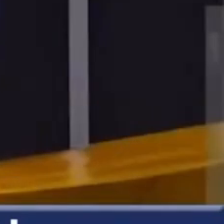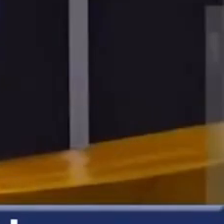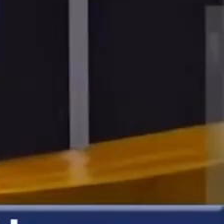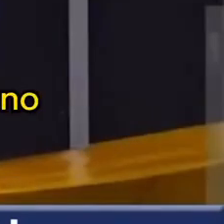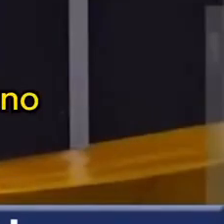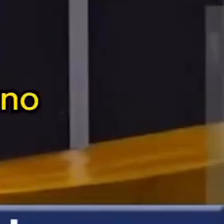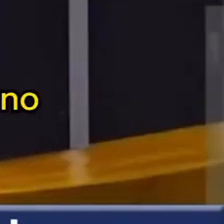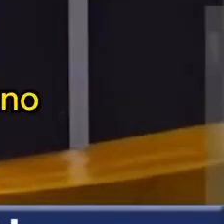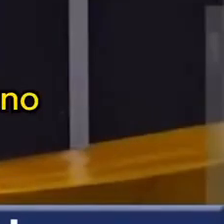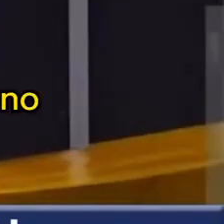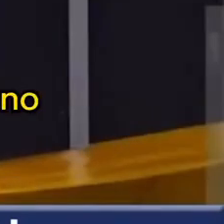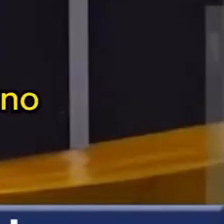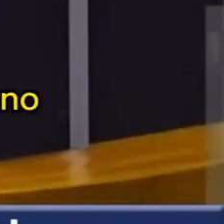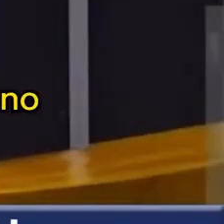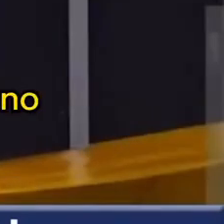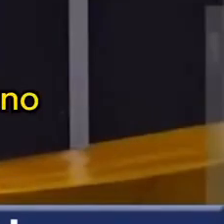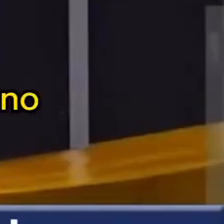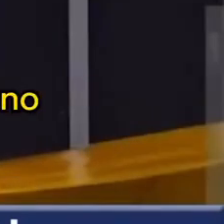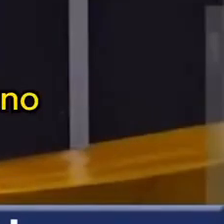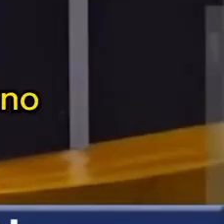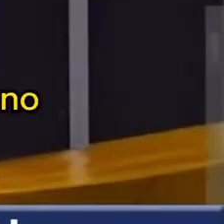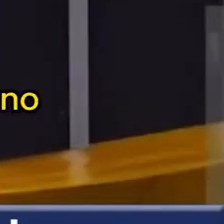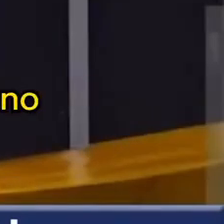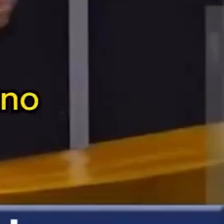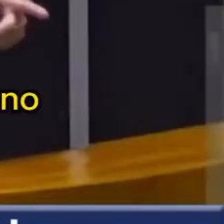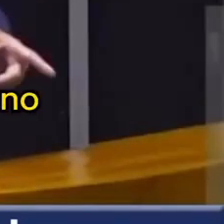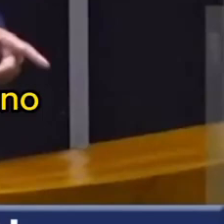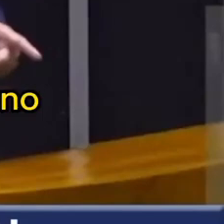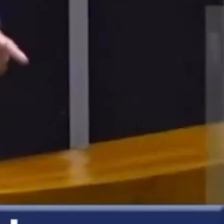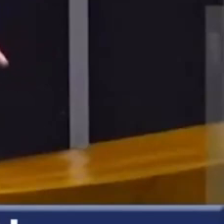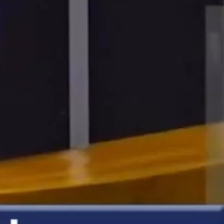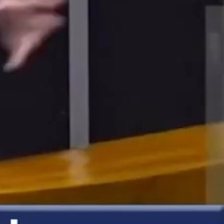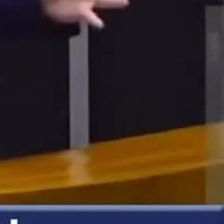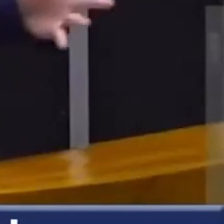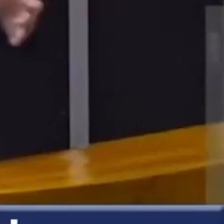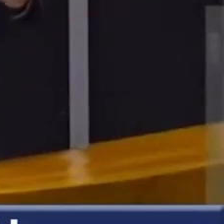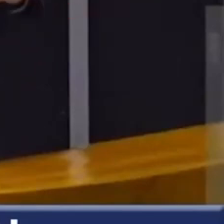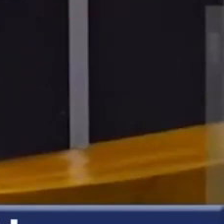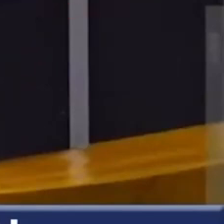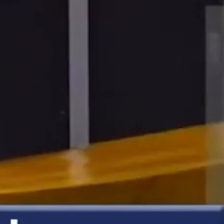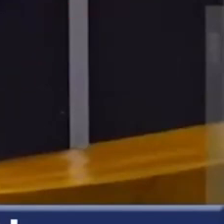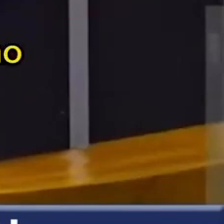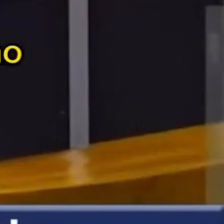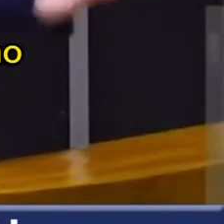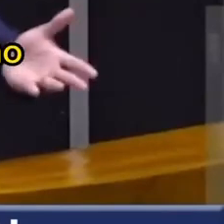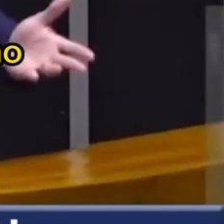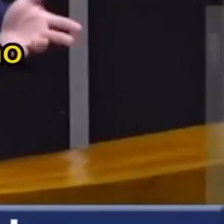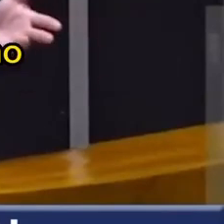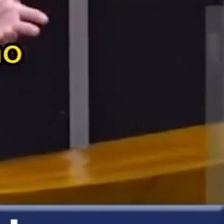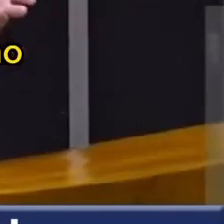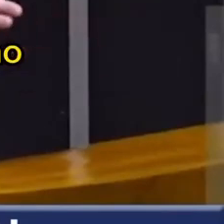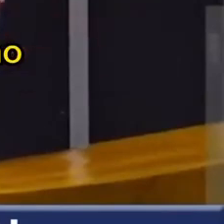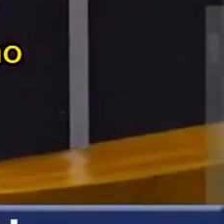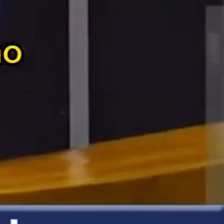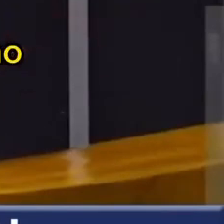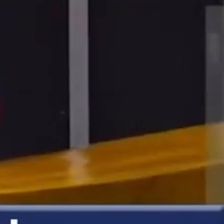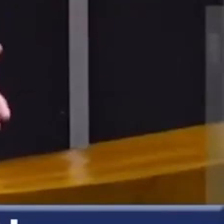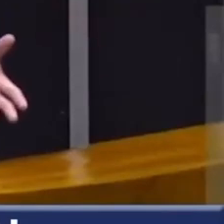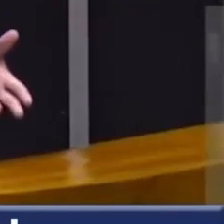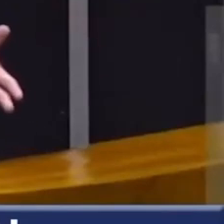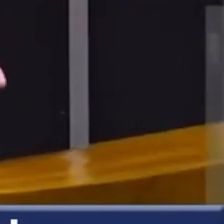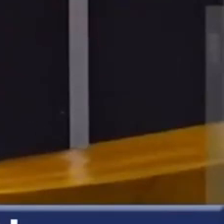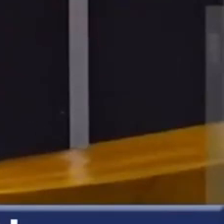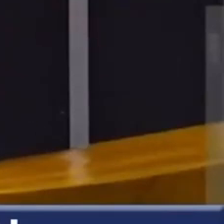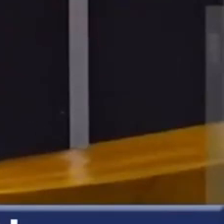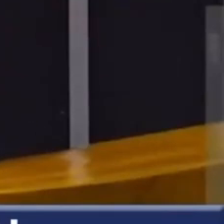é de agora não é alguma coisa para derrubar o seu governo Aliás ele ele por si só consegue derrubar sozinho seu governo